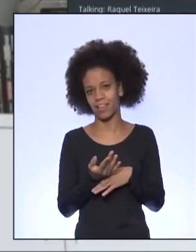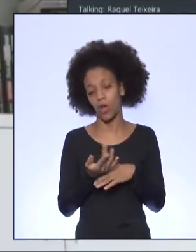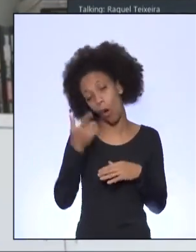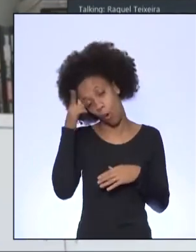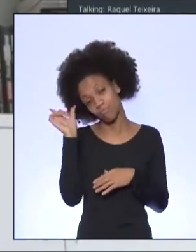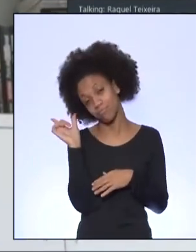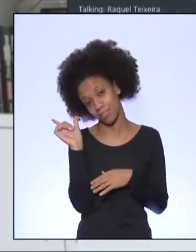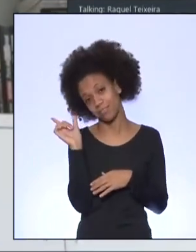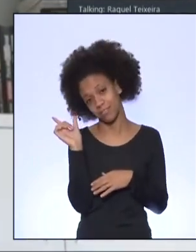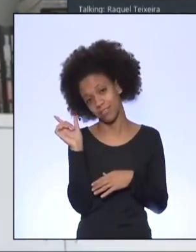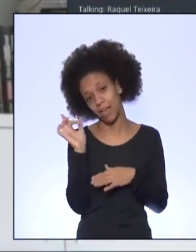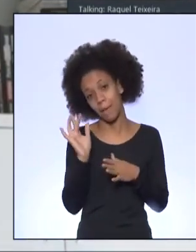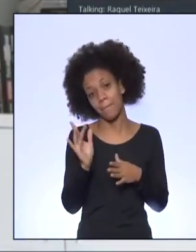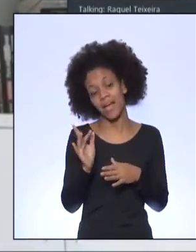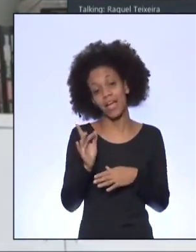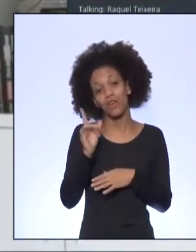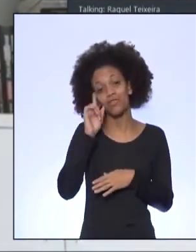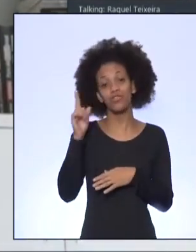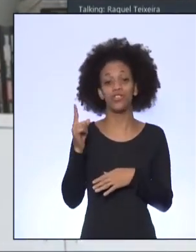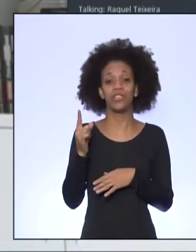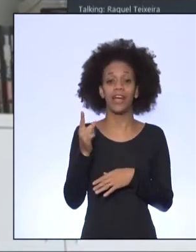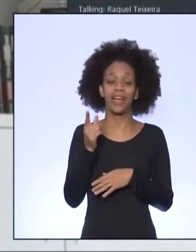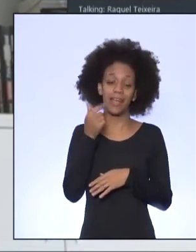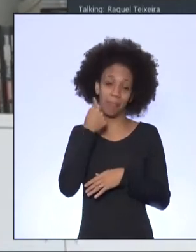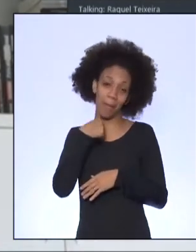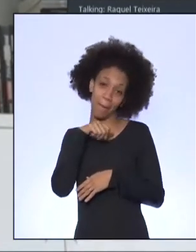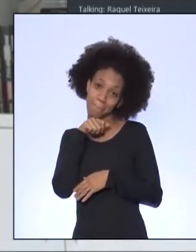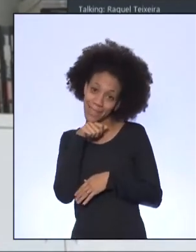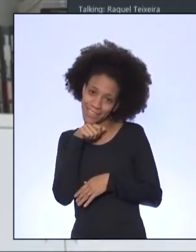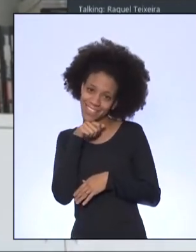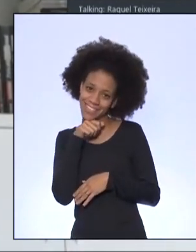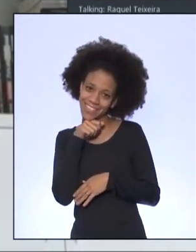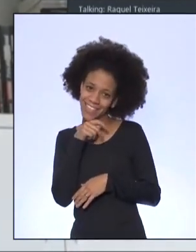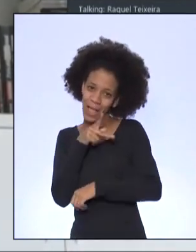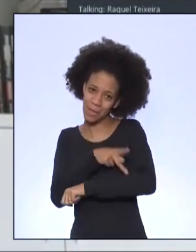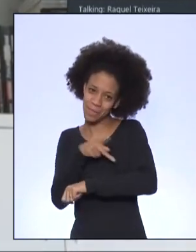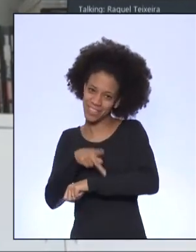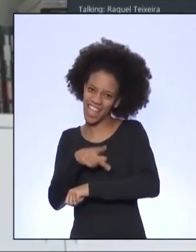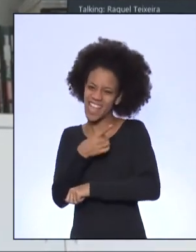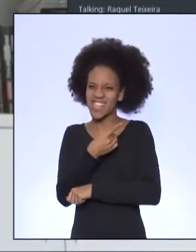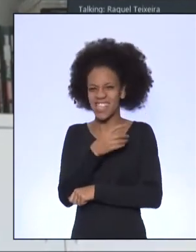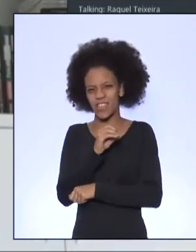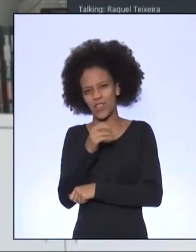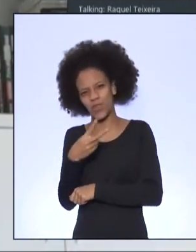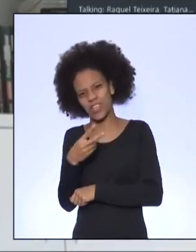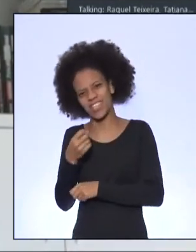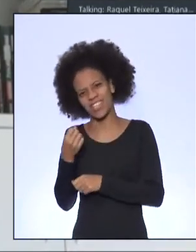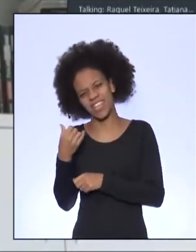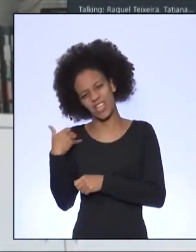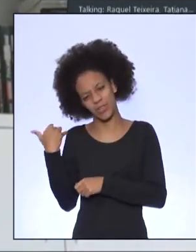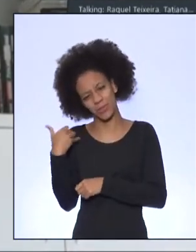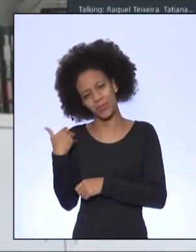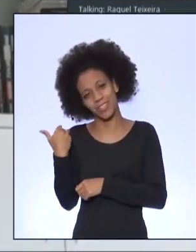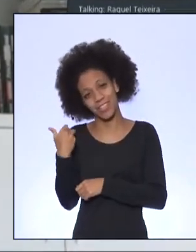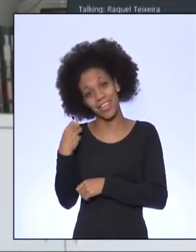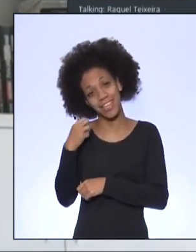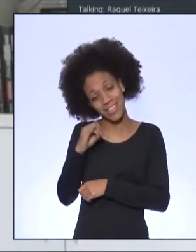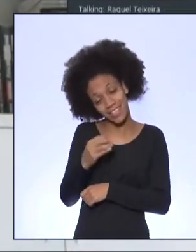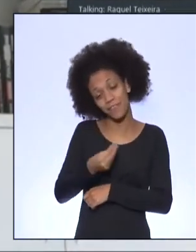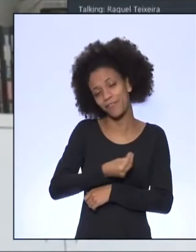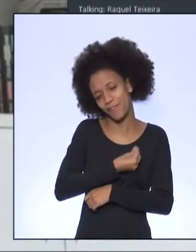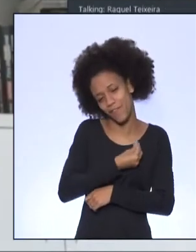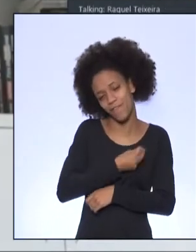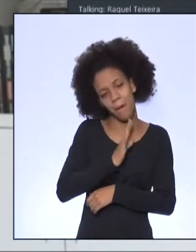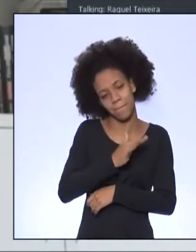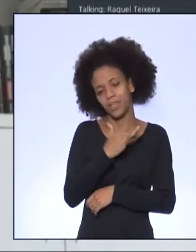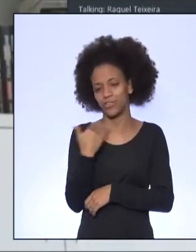ontem, data em que minha mãe, que era pedagoga, faria 102 anos se estivesse viva, eu